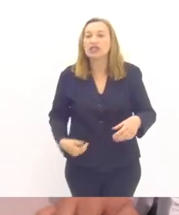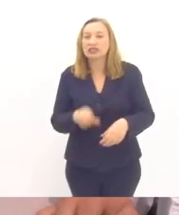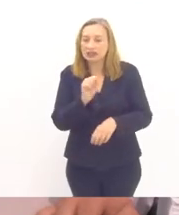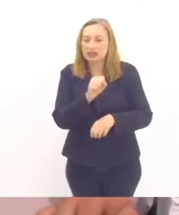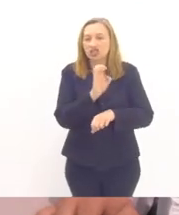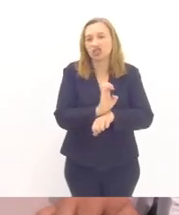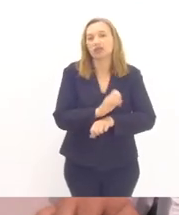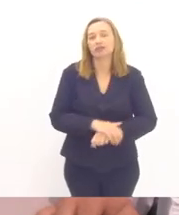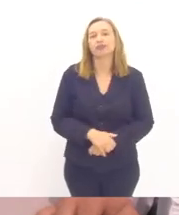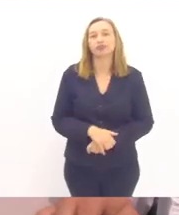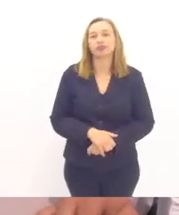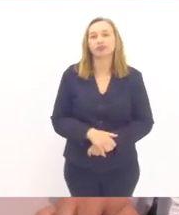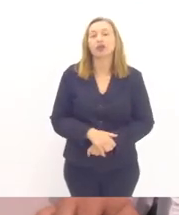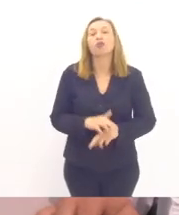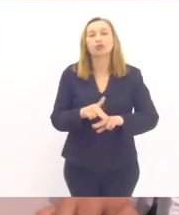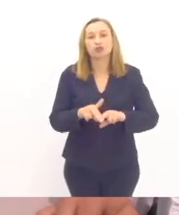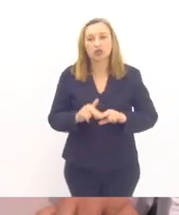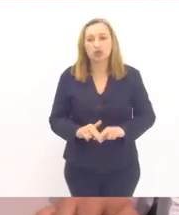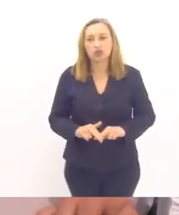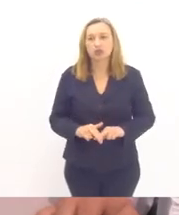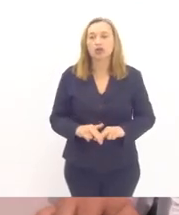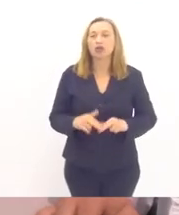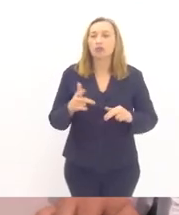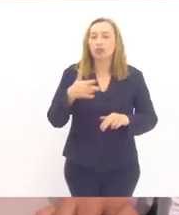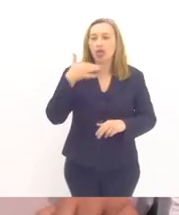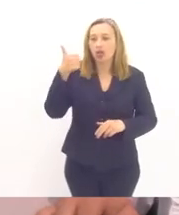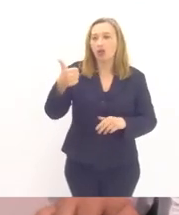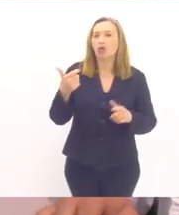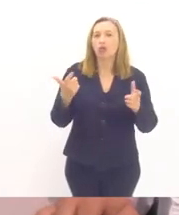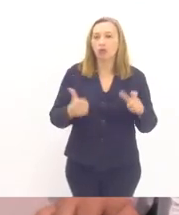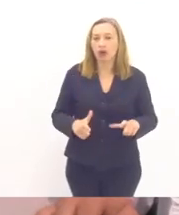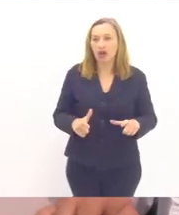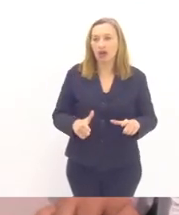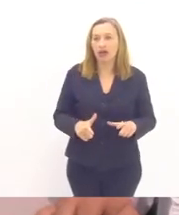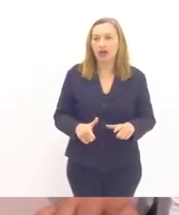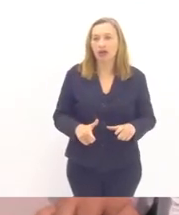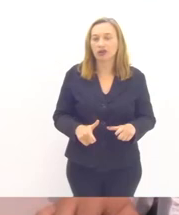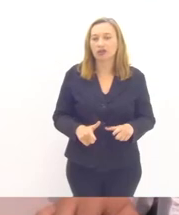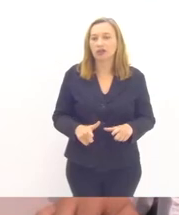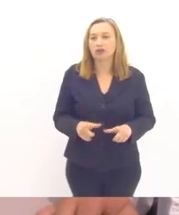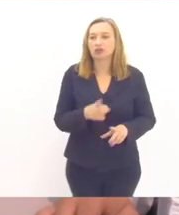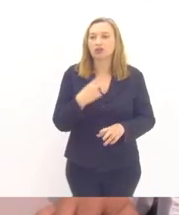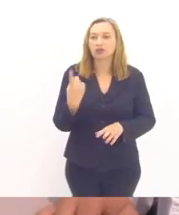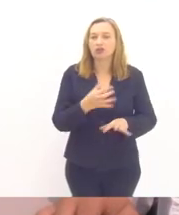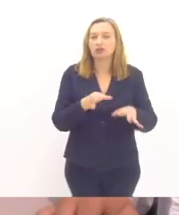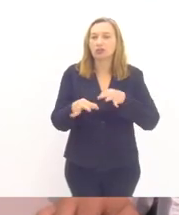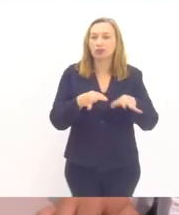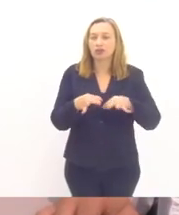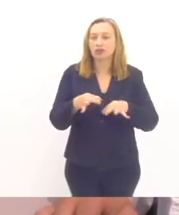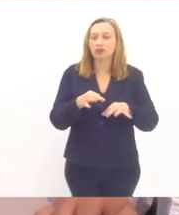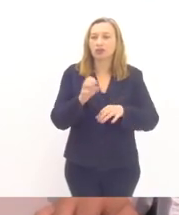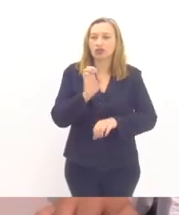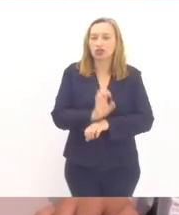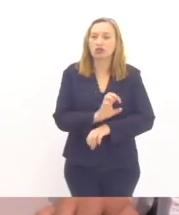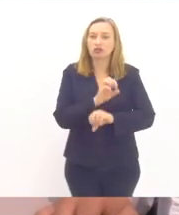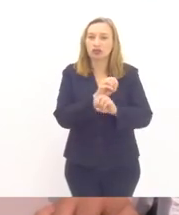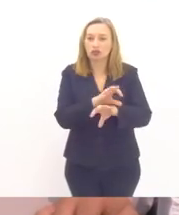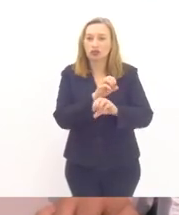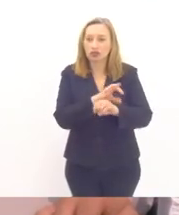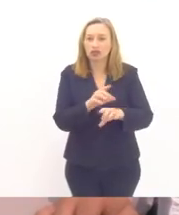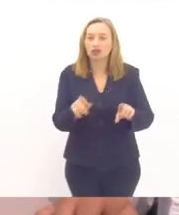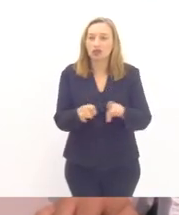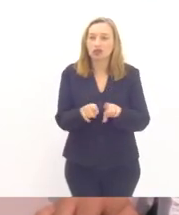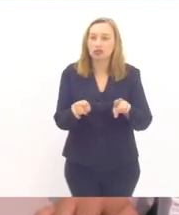Estado. E, por isso, o melhor lugar para ele estar é no nosso Plano Estadual de Educação, além